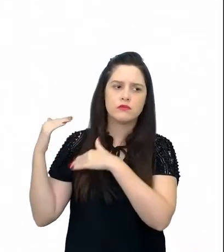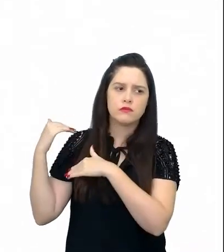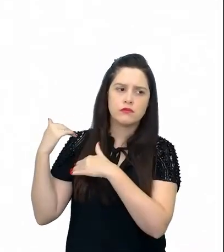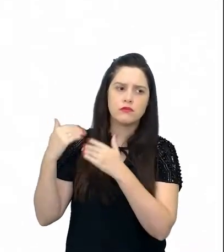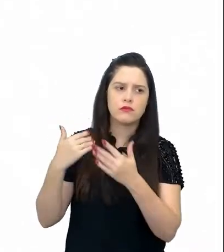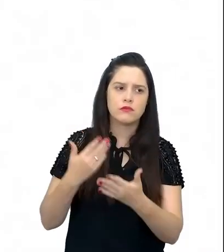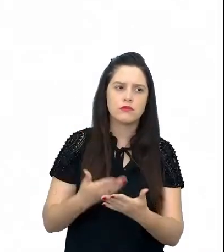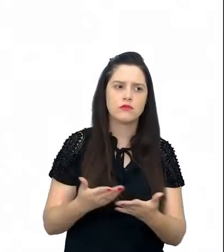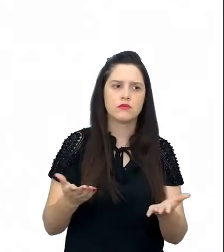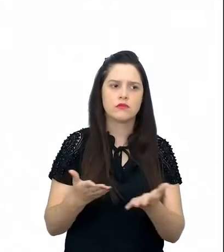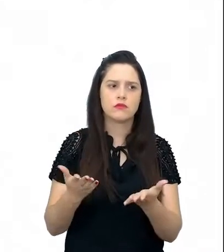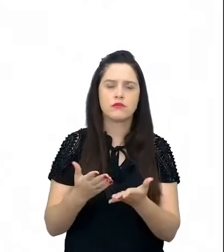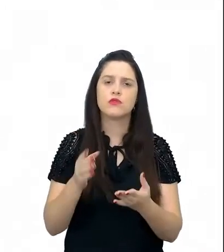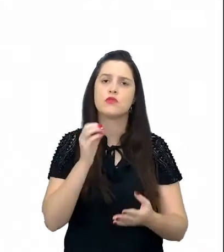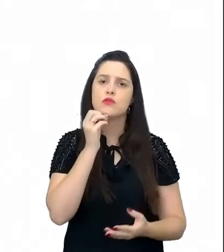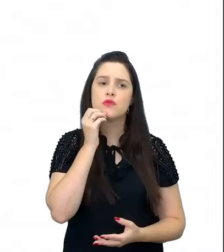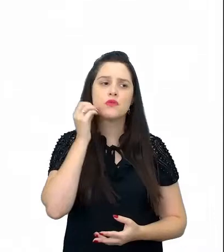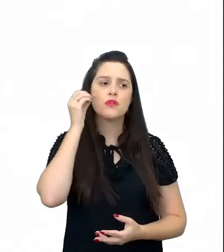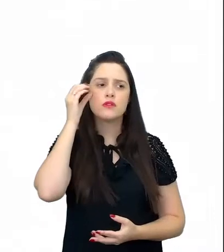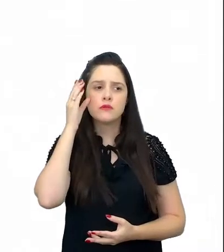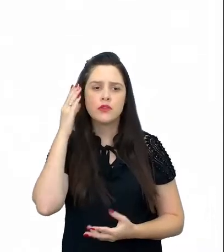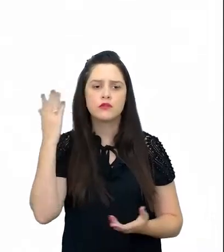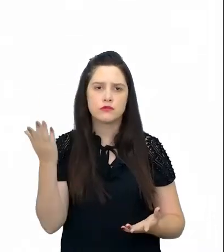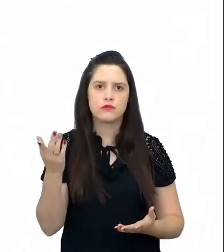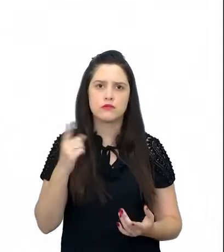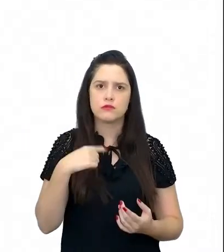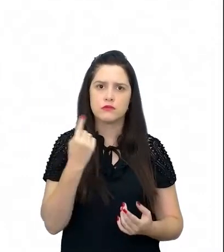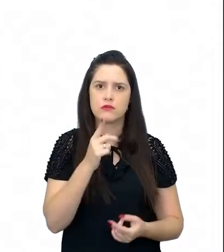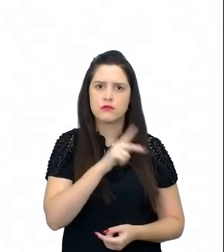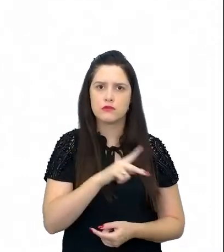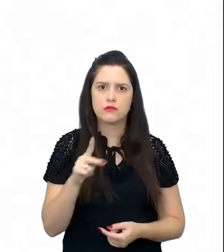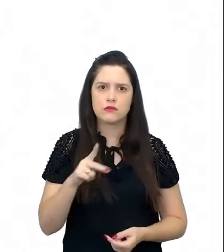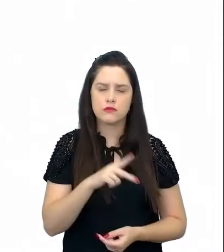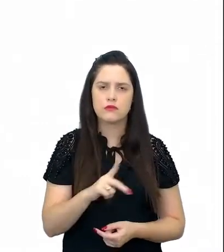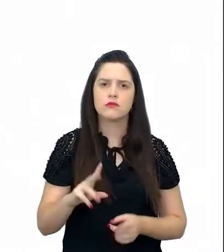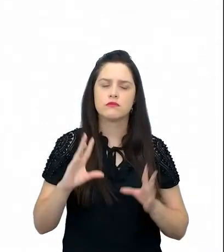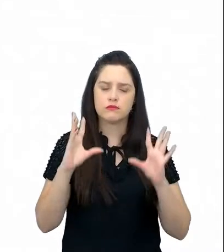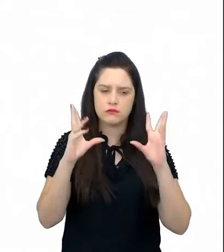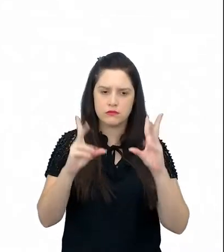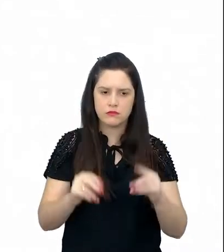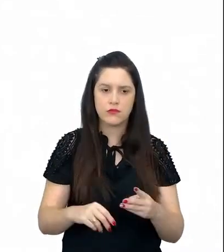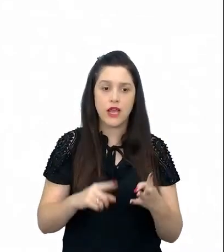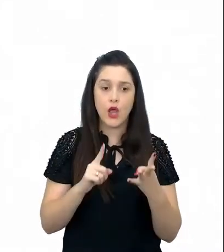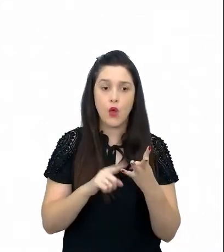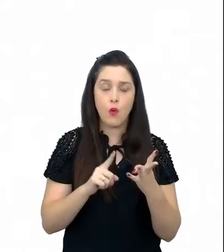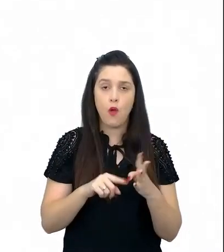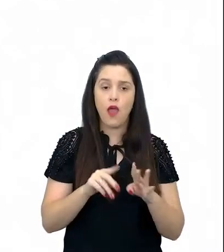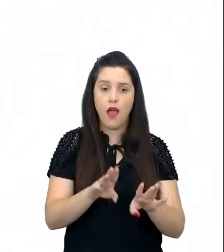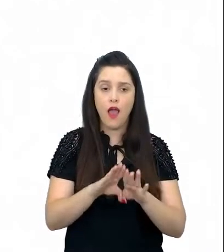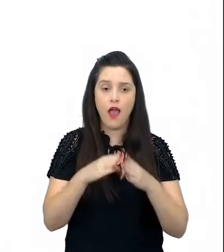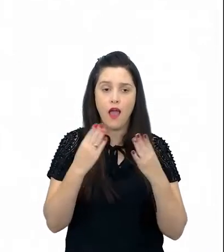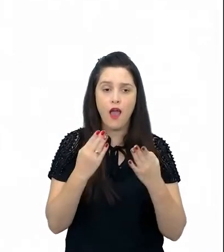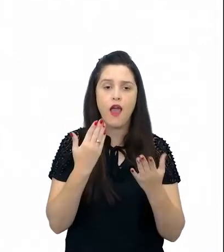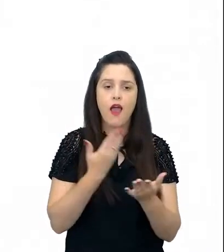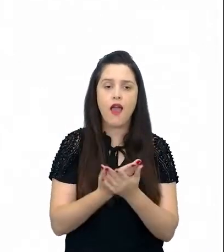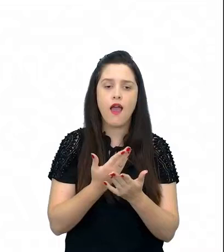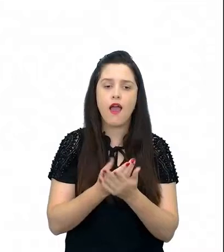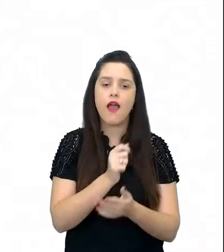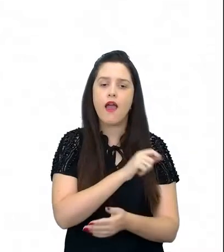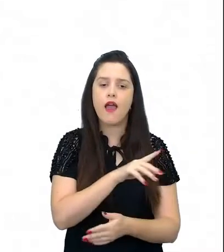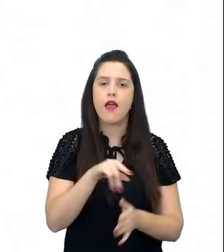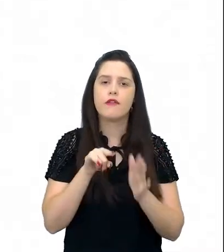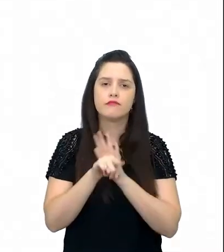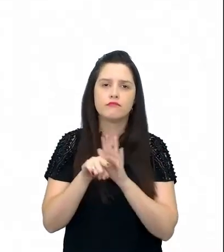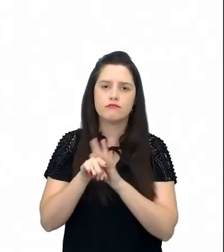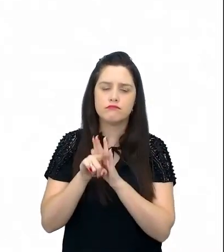que vão fazer os seus procedimentos e os seus estudos ou as suas soluções. E as abertas, onde os estudantes investigam